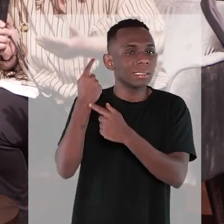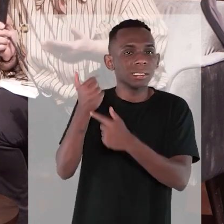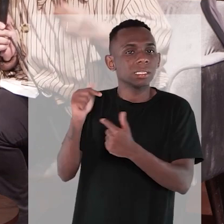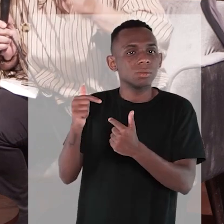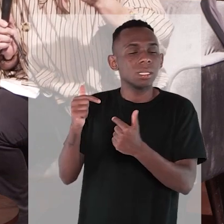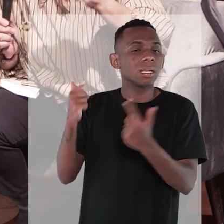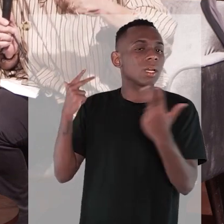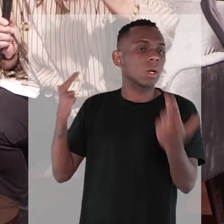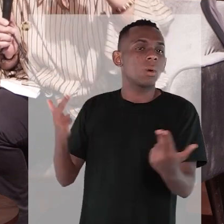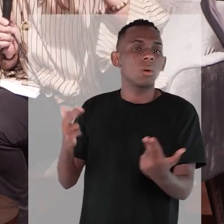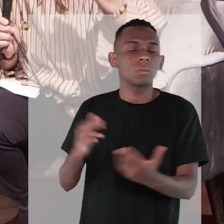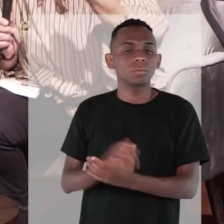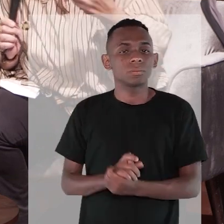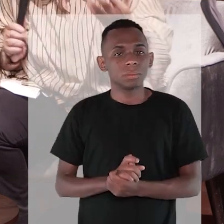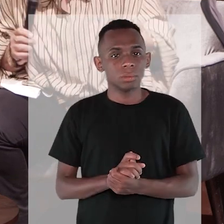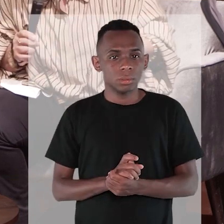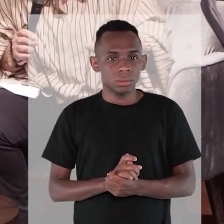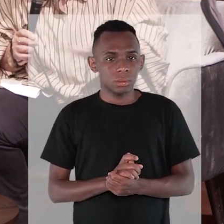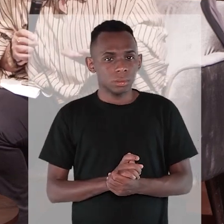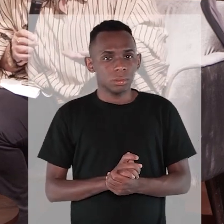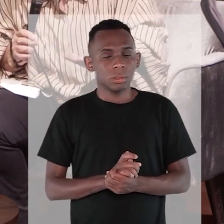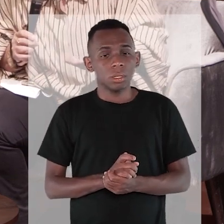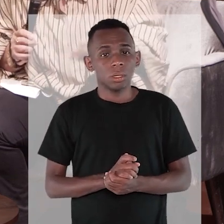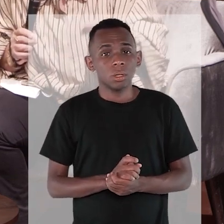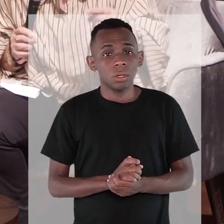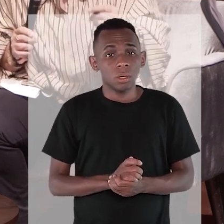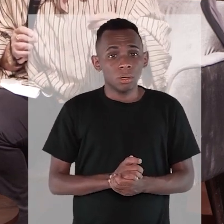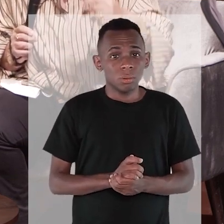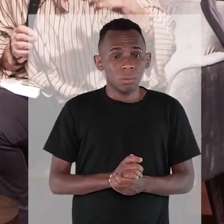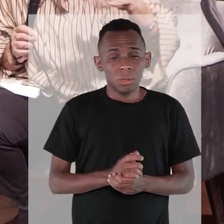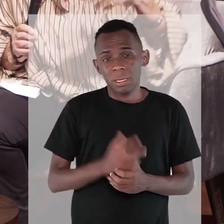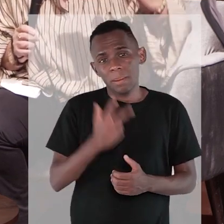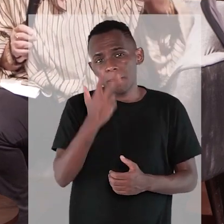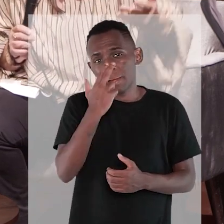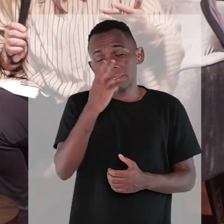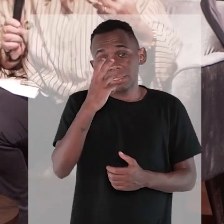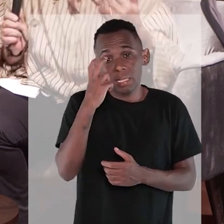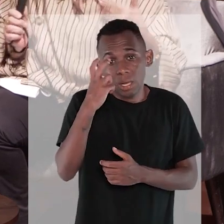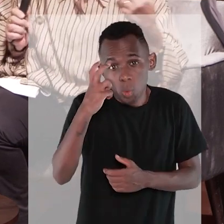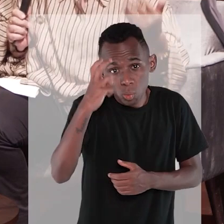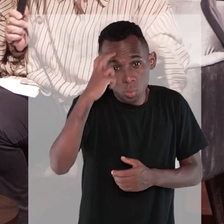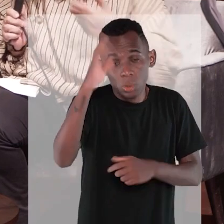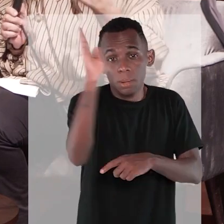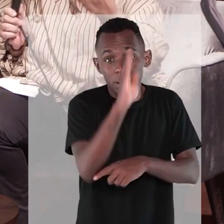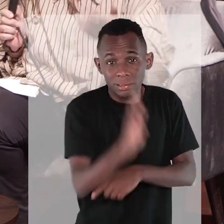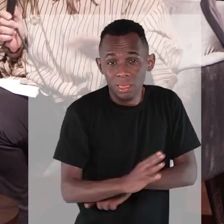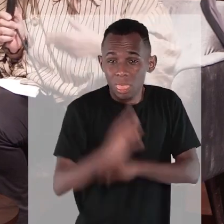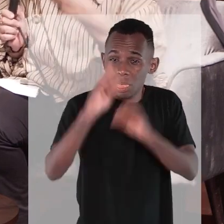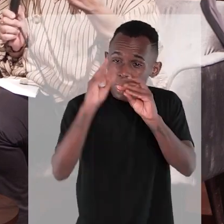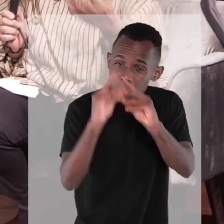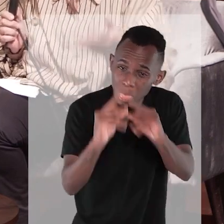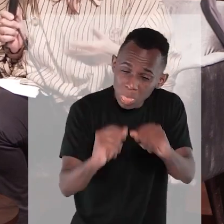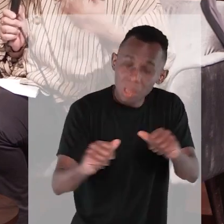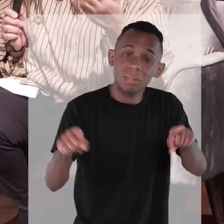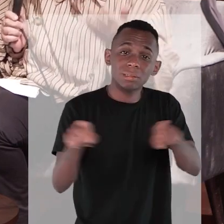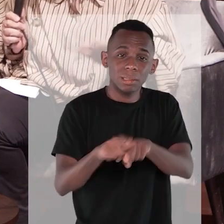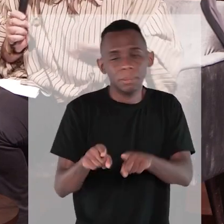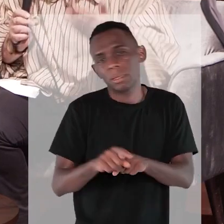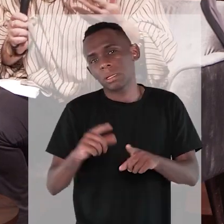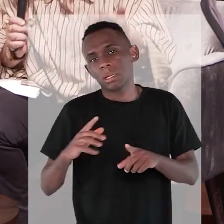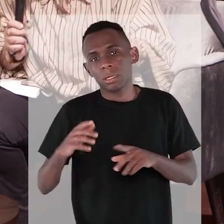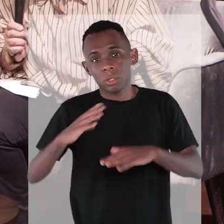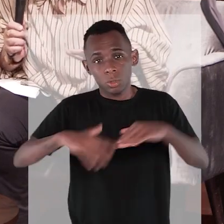sendo feito com a cultura brasileira, né, é porque a cultura brasileira, né, os artistas